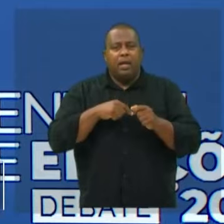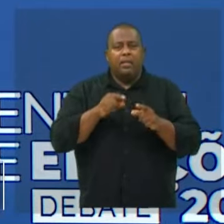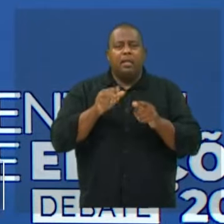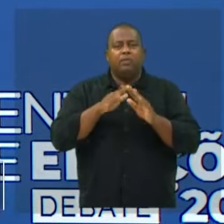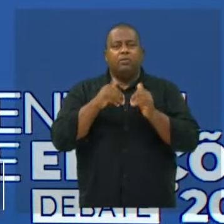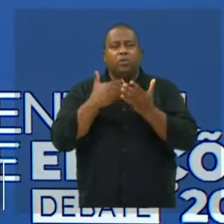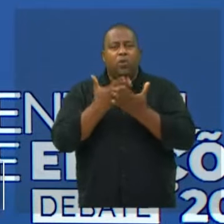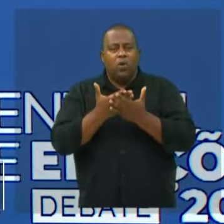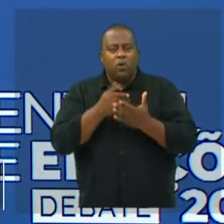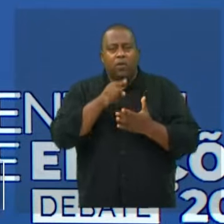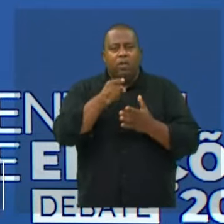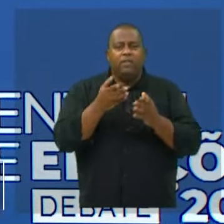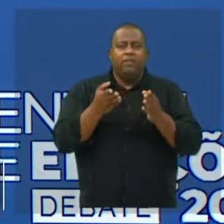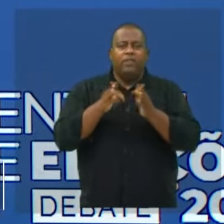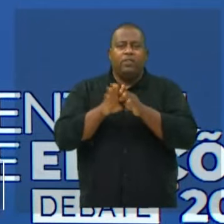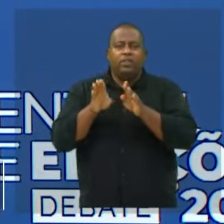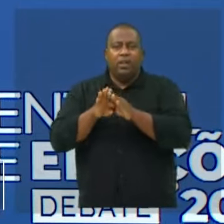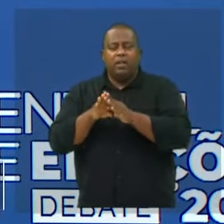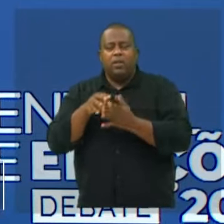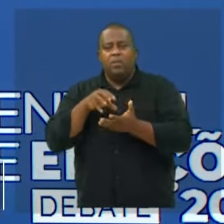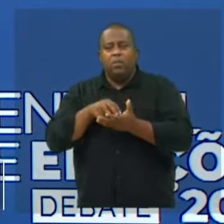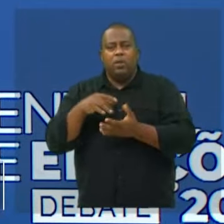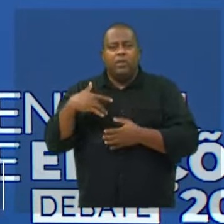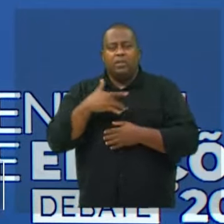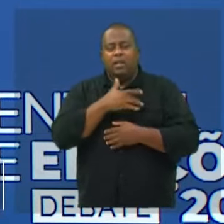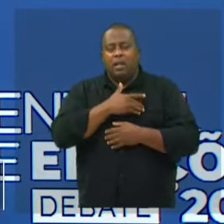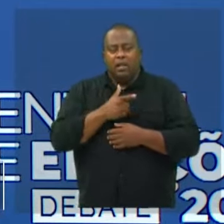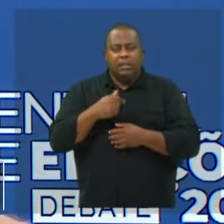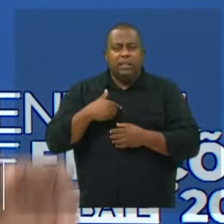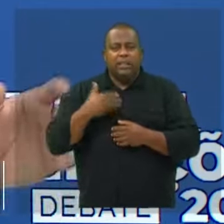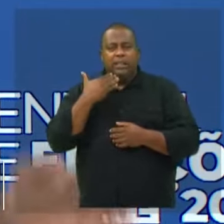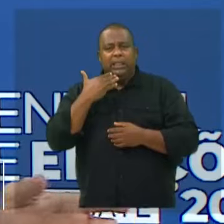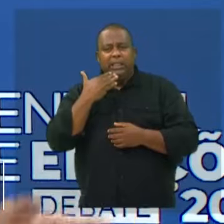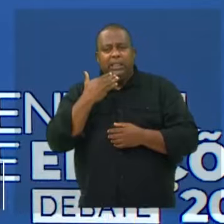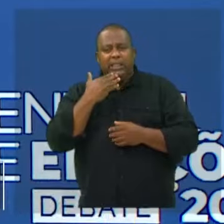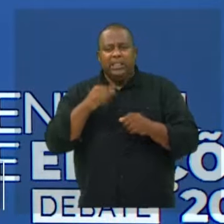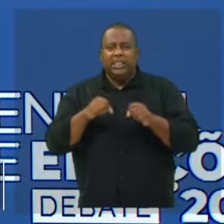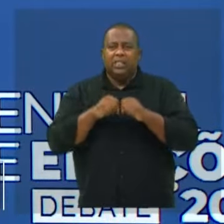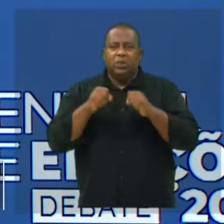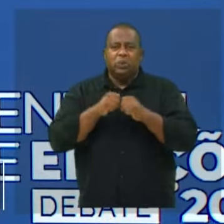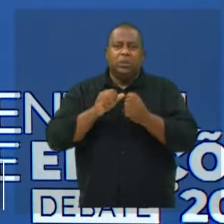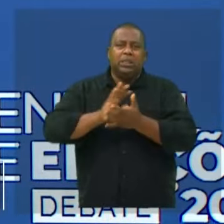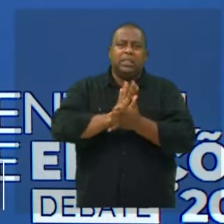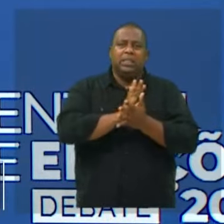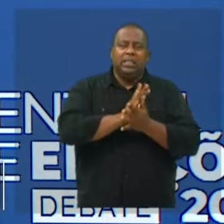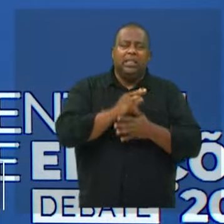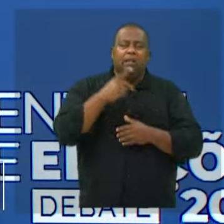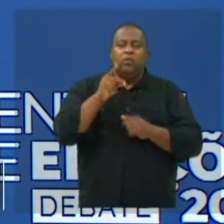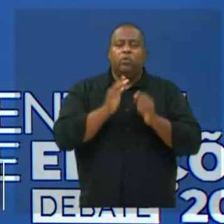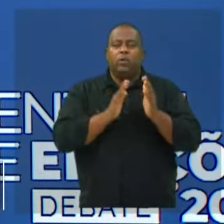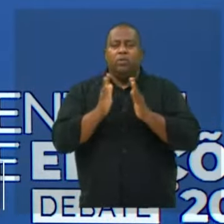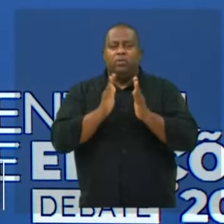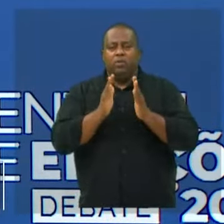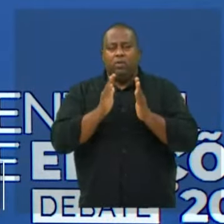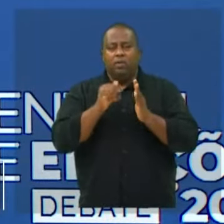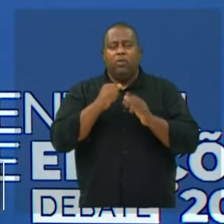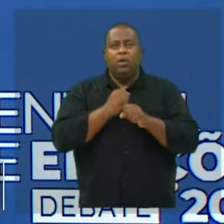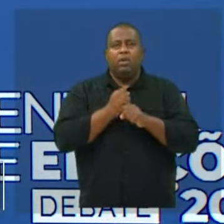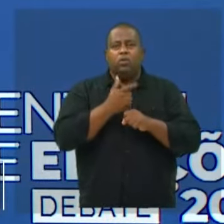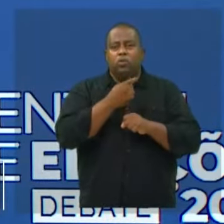fechadas postos de saúde deteriorados destruídos pela gestão do Senhor e da sua criatura de 2012 a